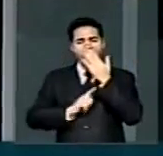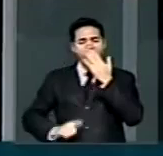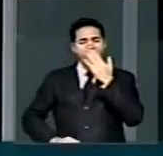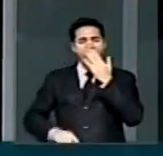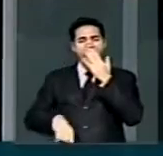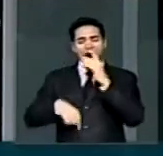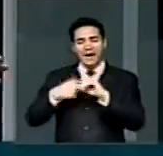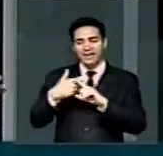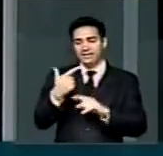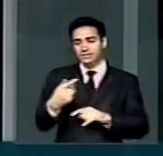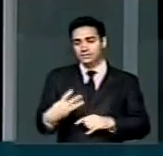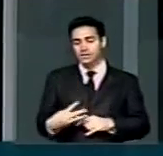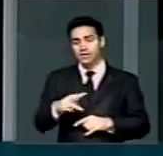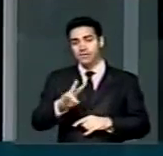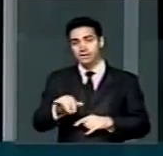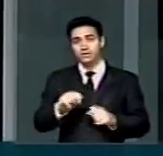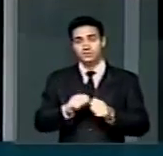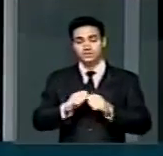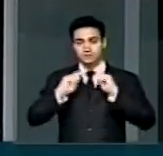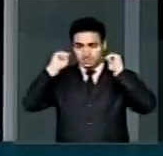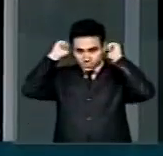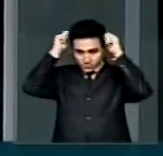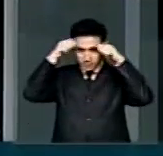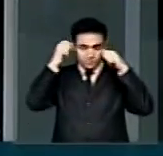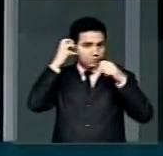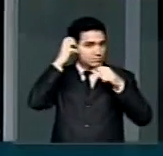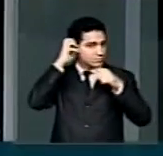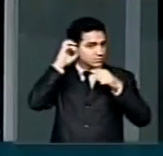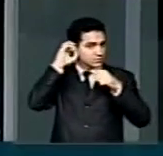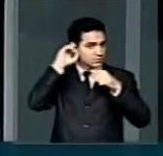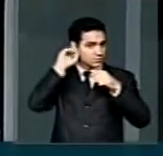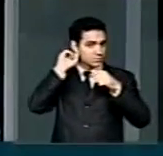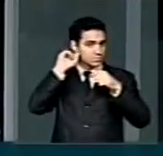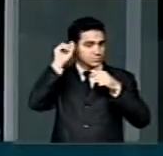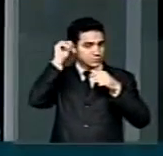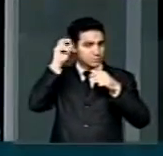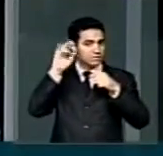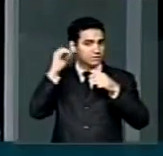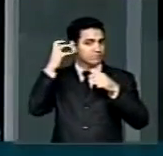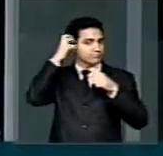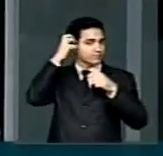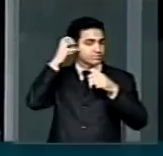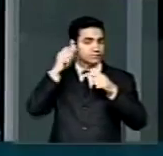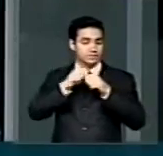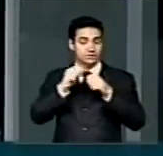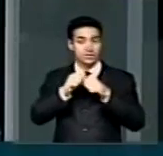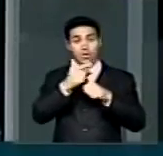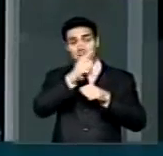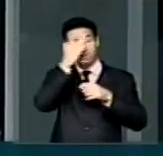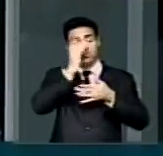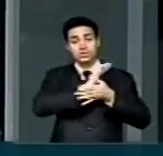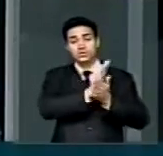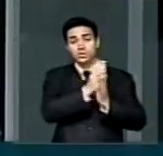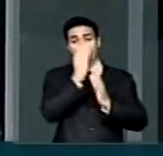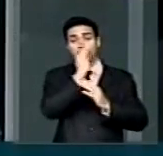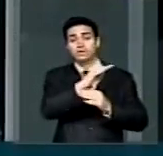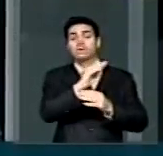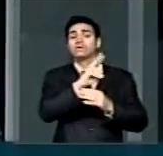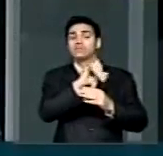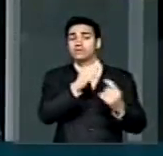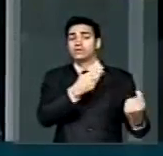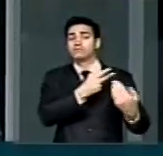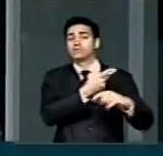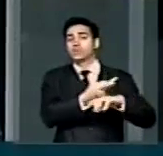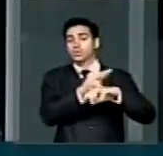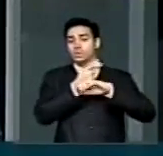outras 23 receberão próteses auriculares. Outras que viviam excluídas procuram a associação para falarem do